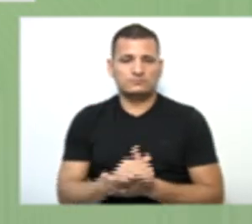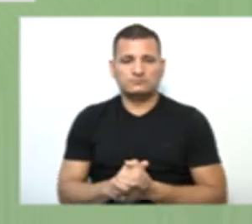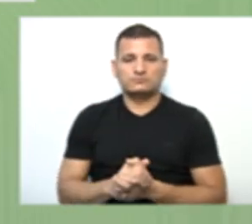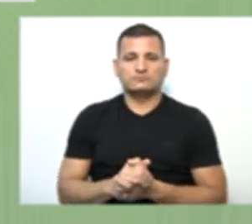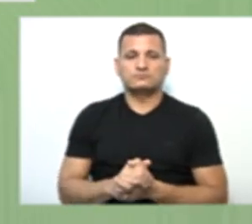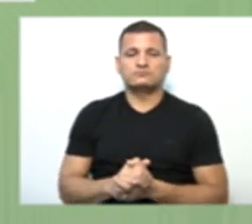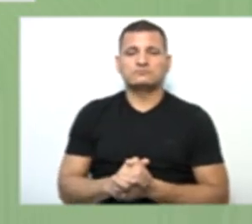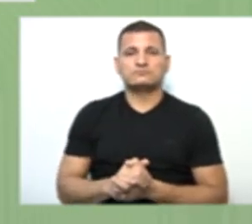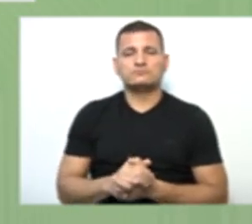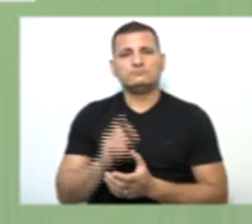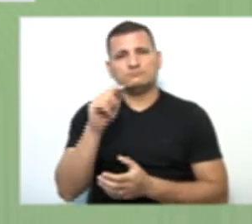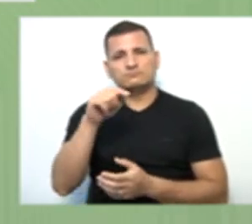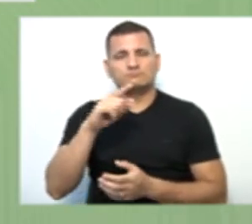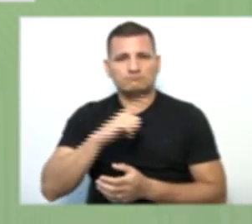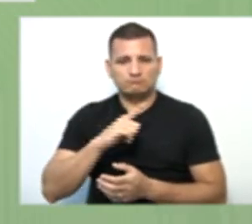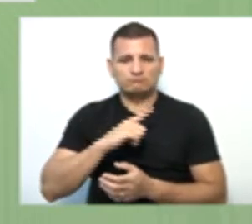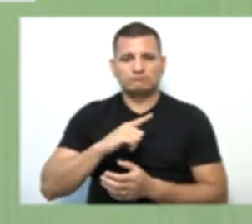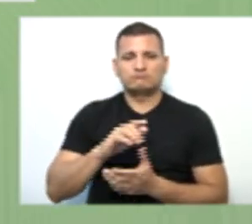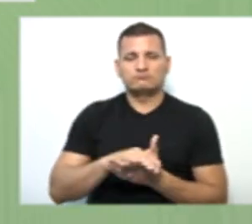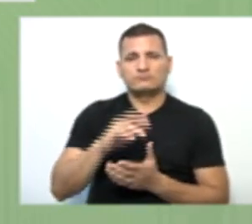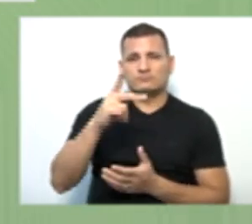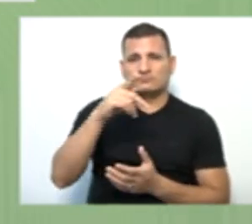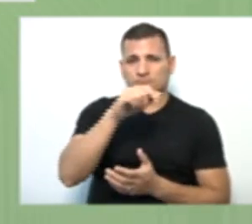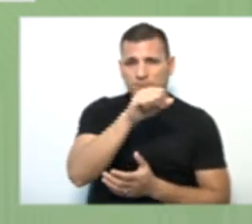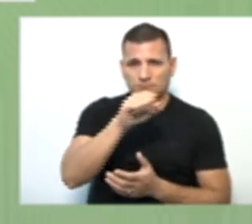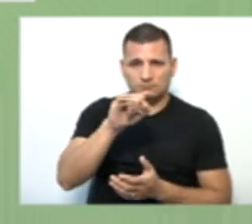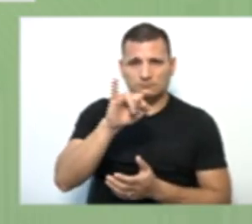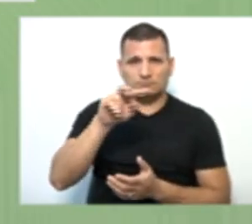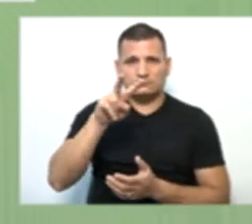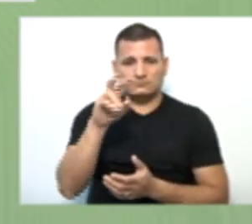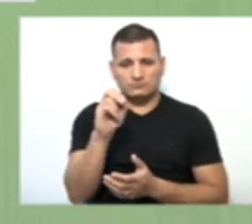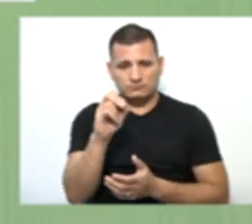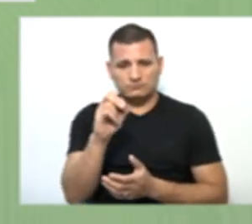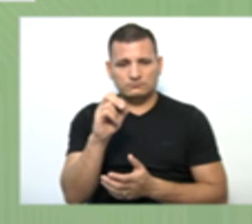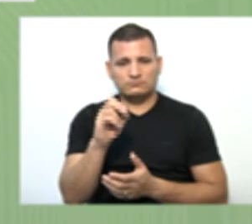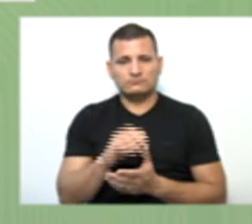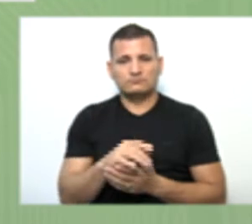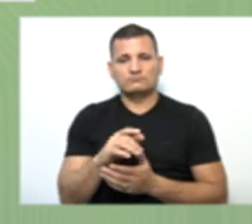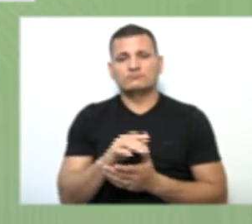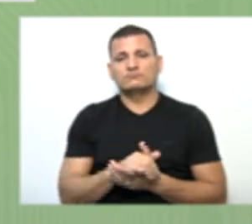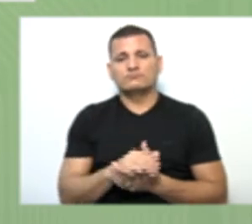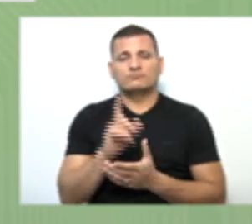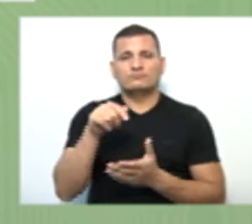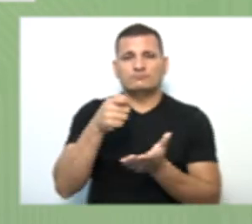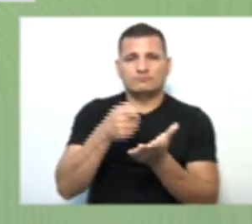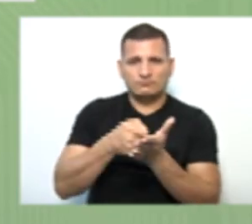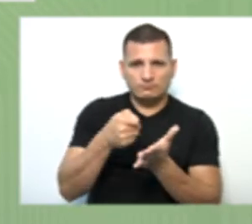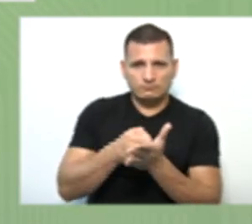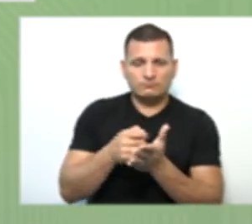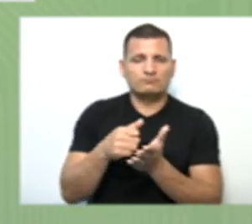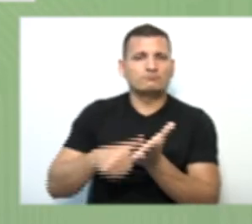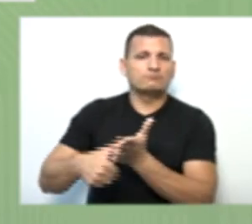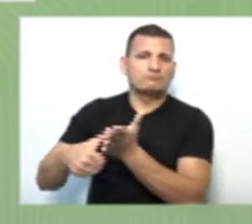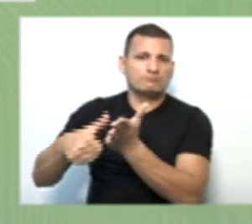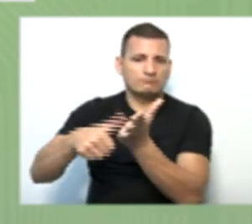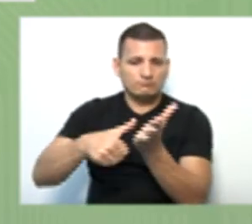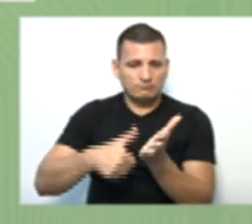tenho as contas do passivo. Passivo circulante, que são obrigações com associados,